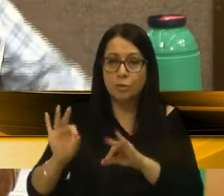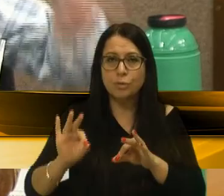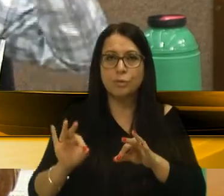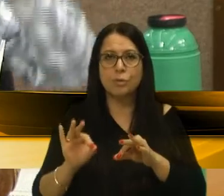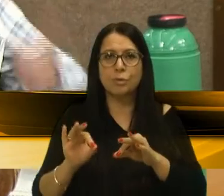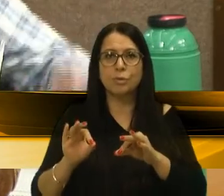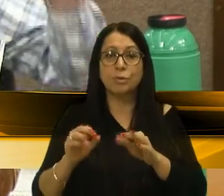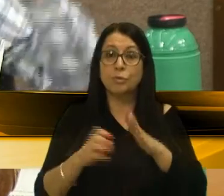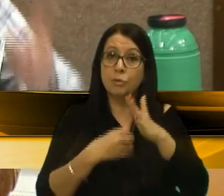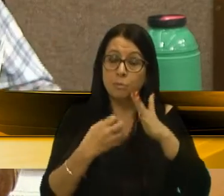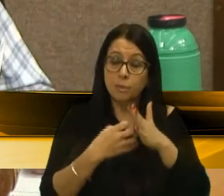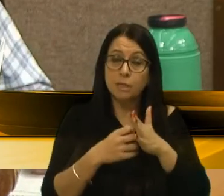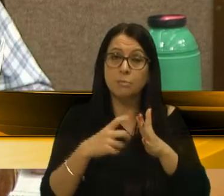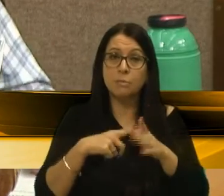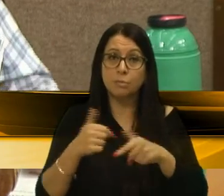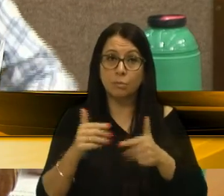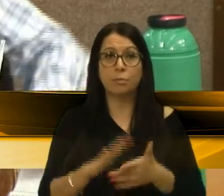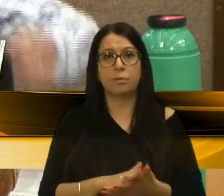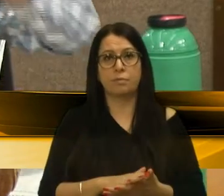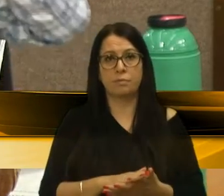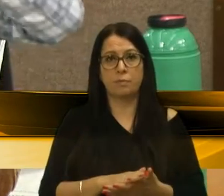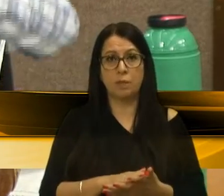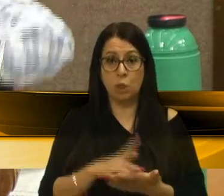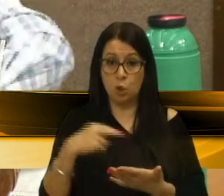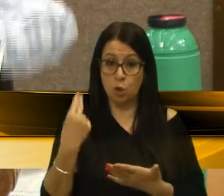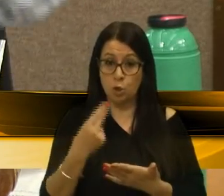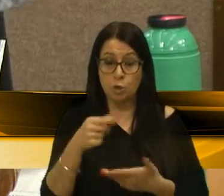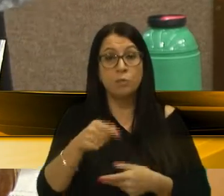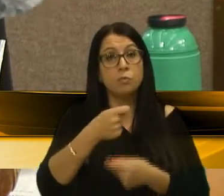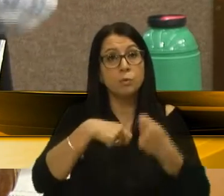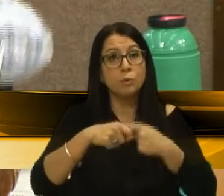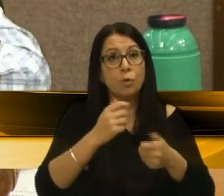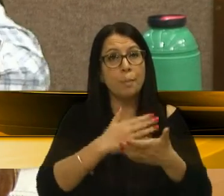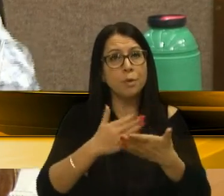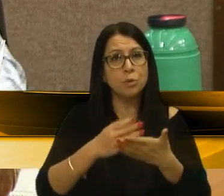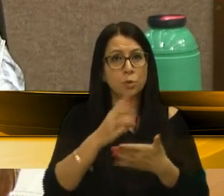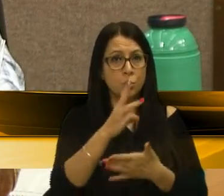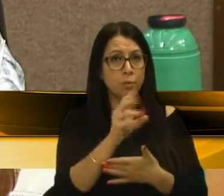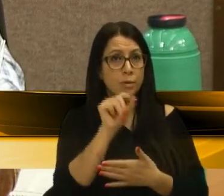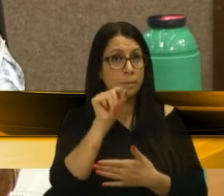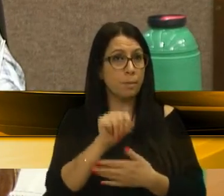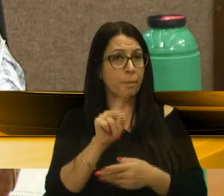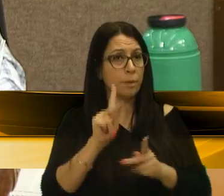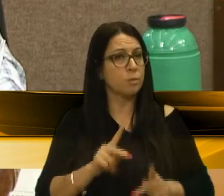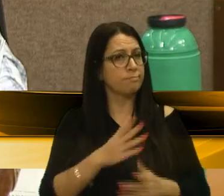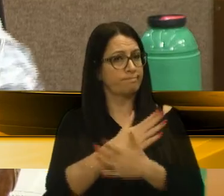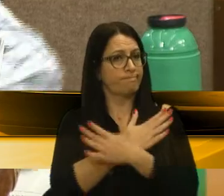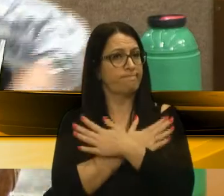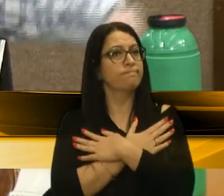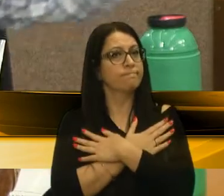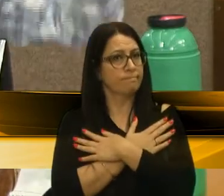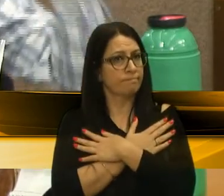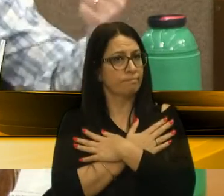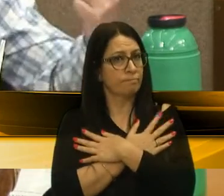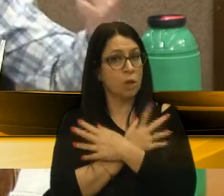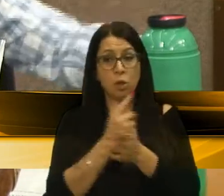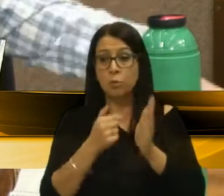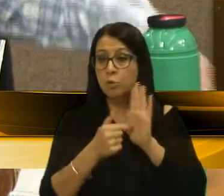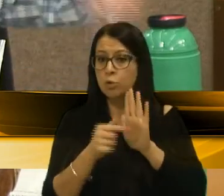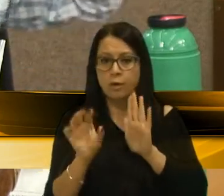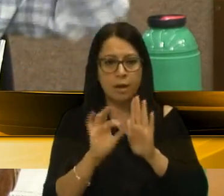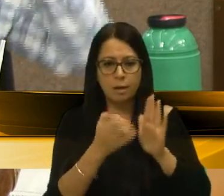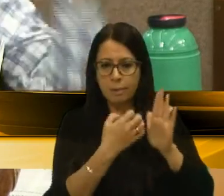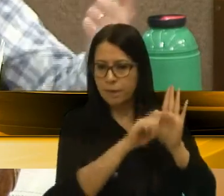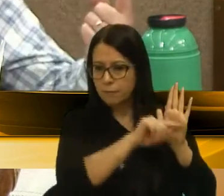empresas para geração de emprego a administração começou com 30 mil desempregados não trouxe uma empresa